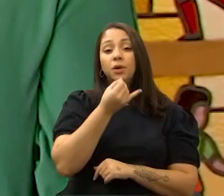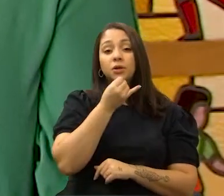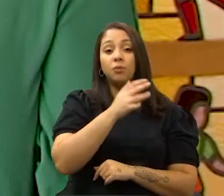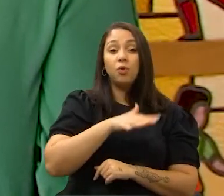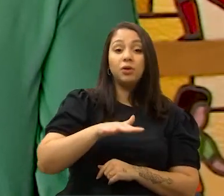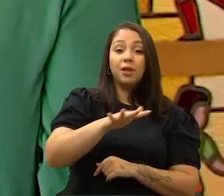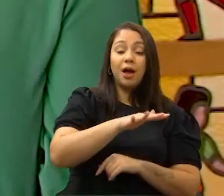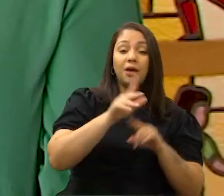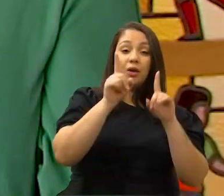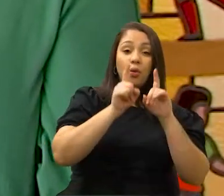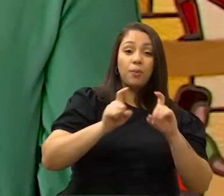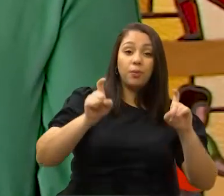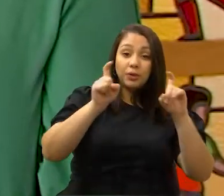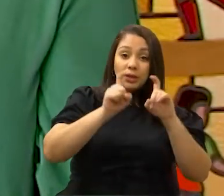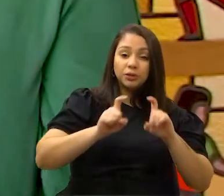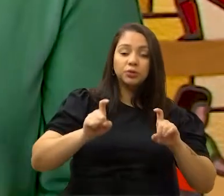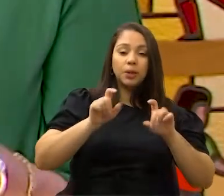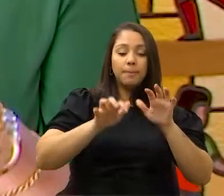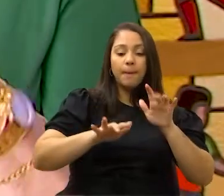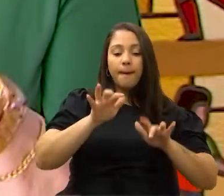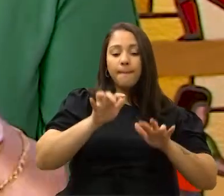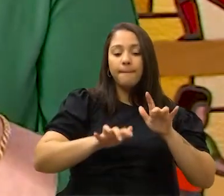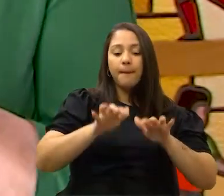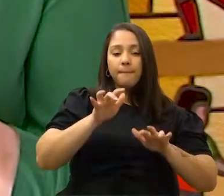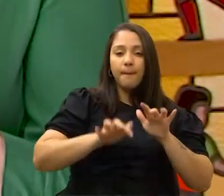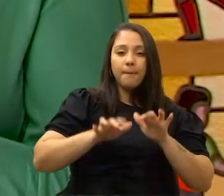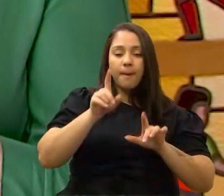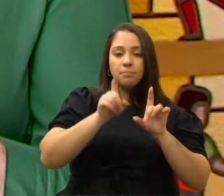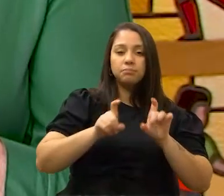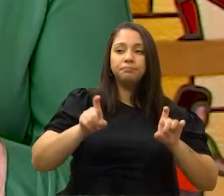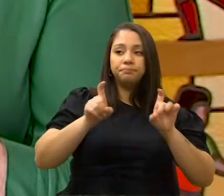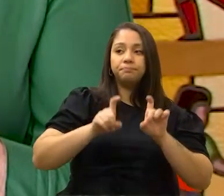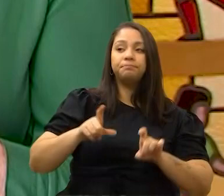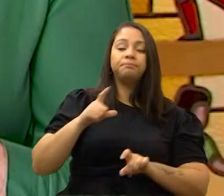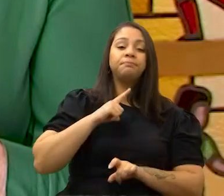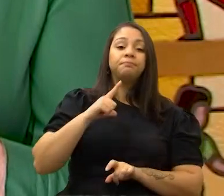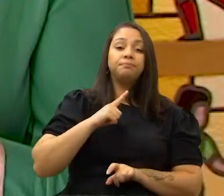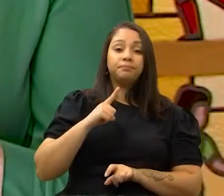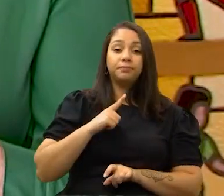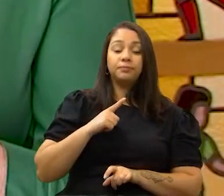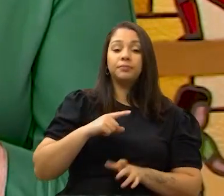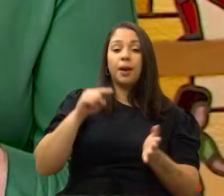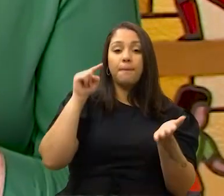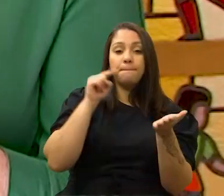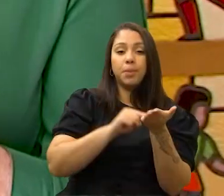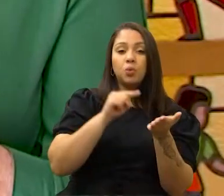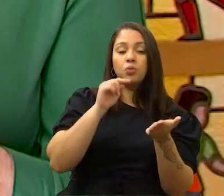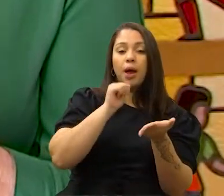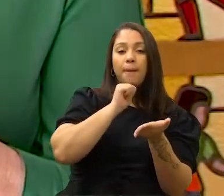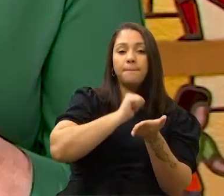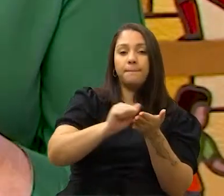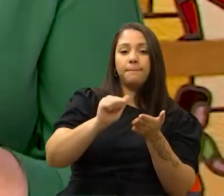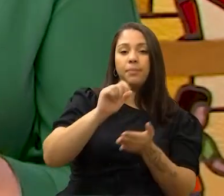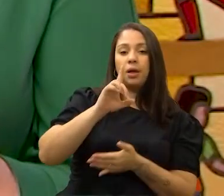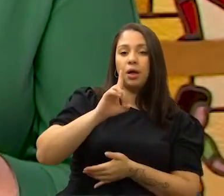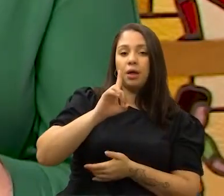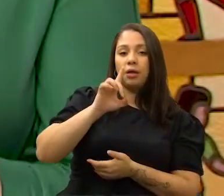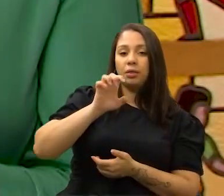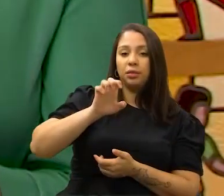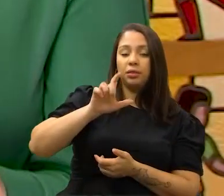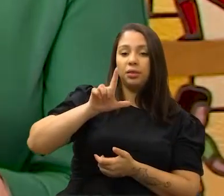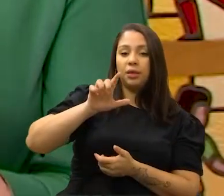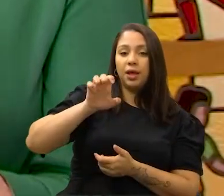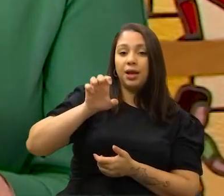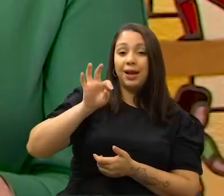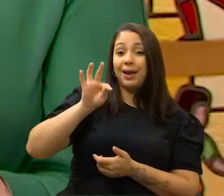no âmbito computacional, né, de computador, essas coisas, você tem deletar. Era um verbo que